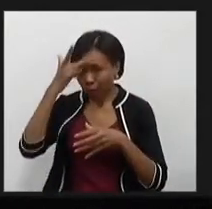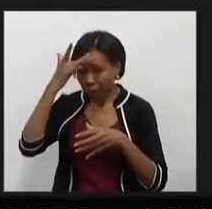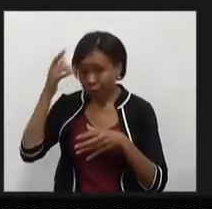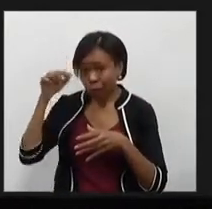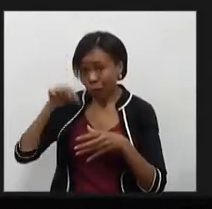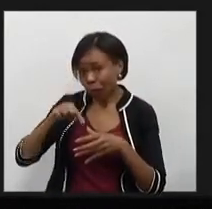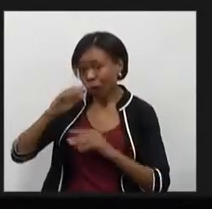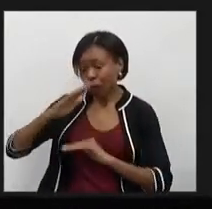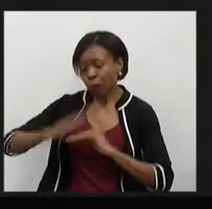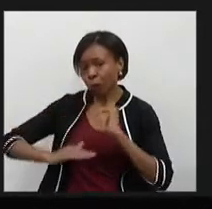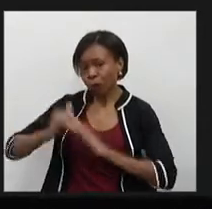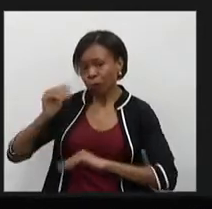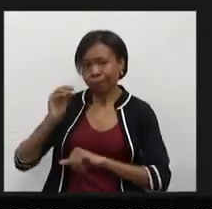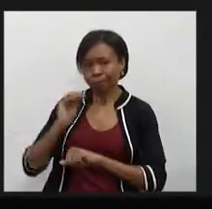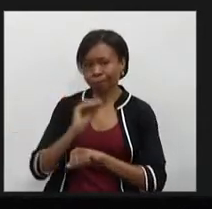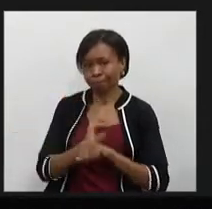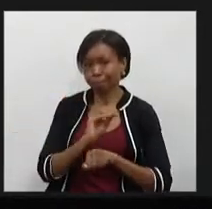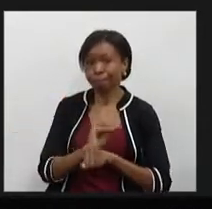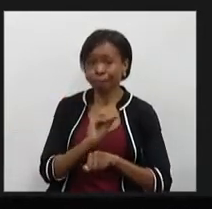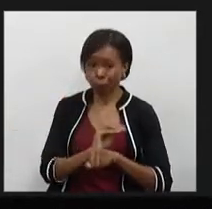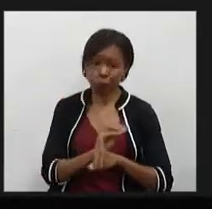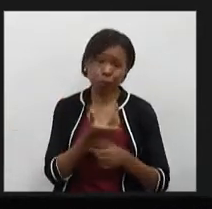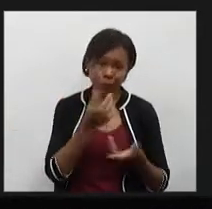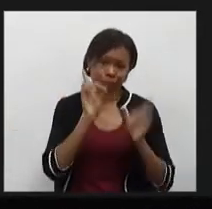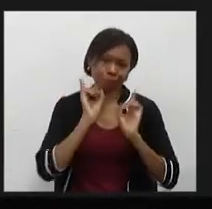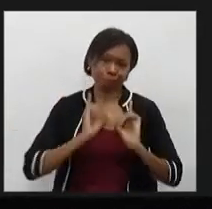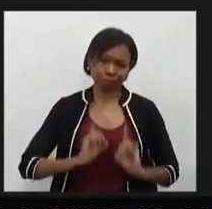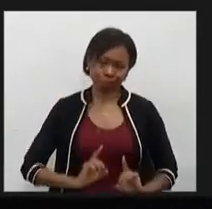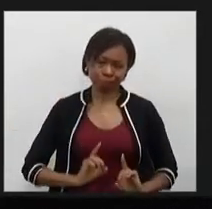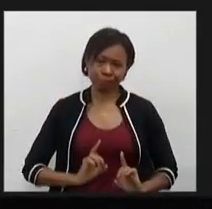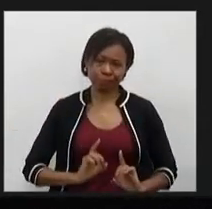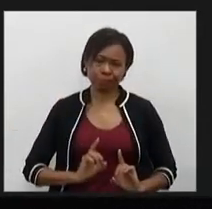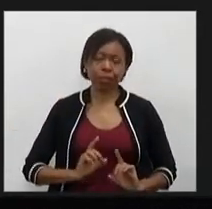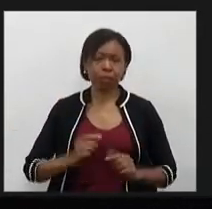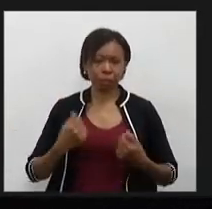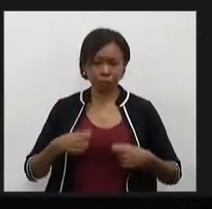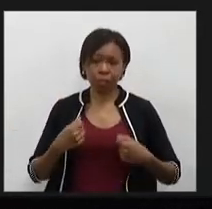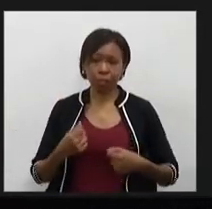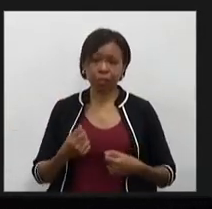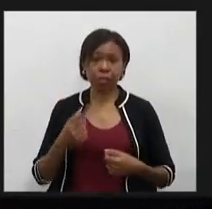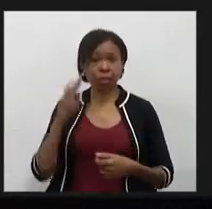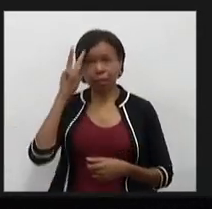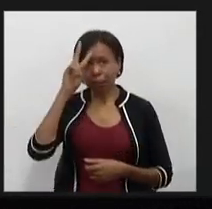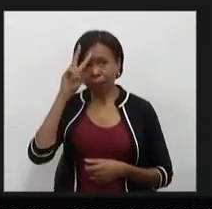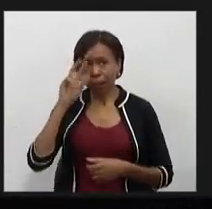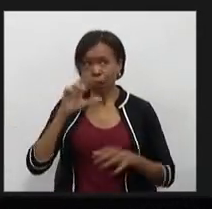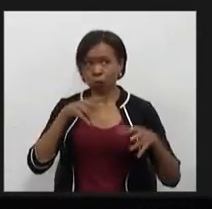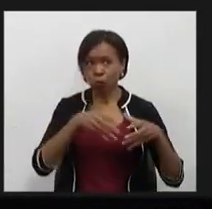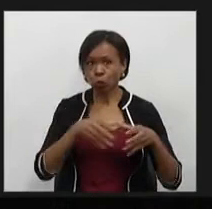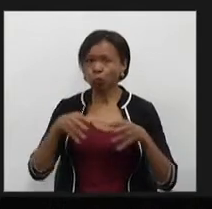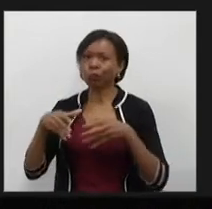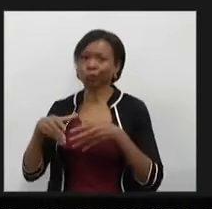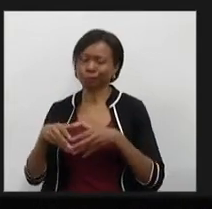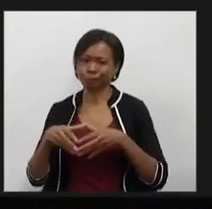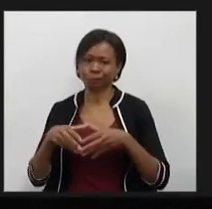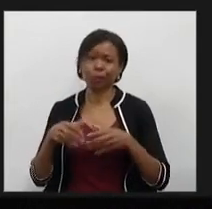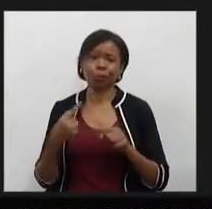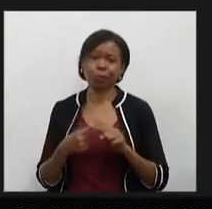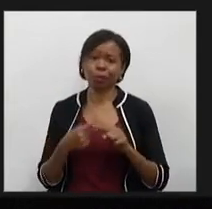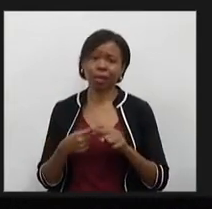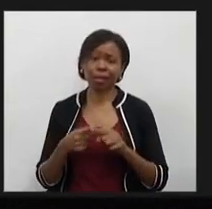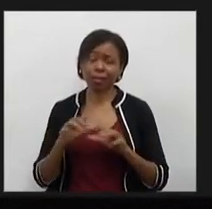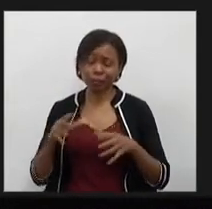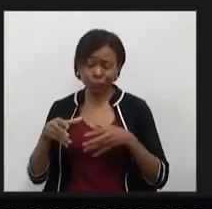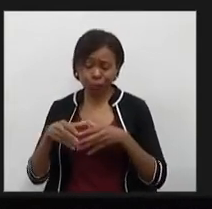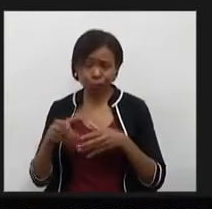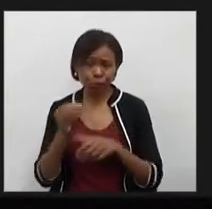cuidam daquelas pessoas que são as pessoas deficientes, que muitas vezes não conseguem